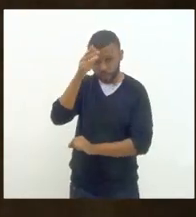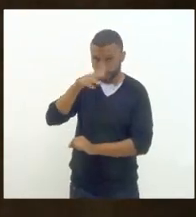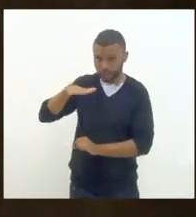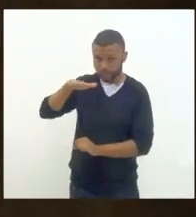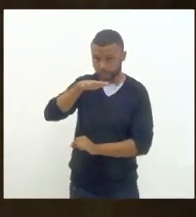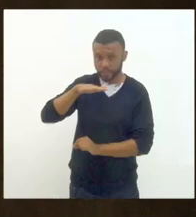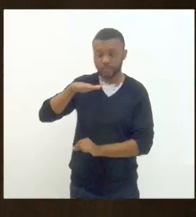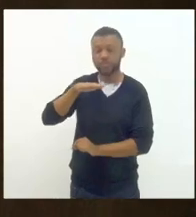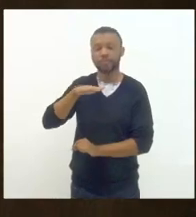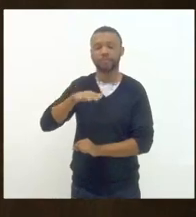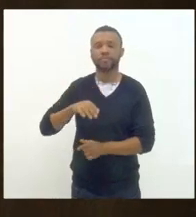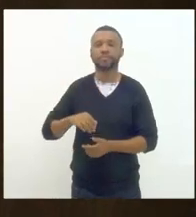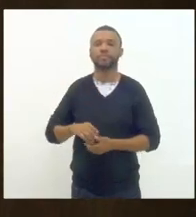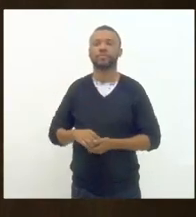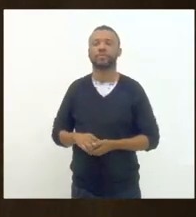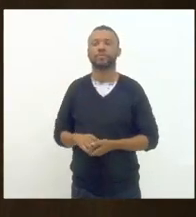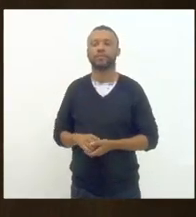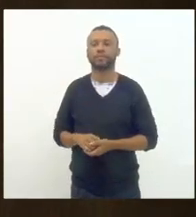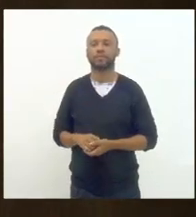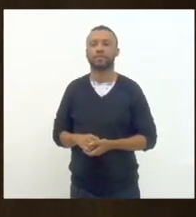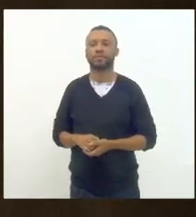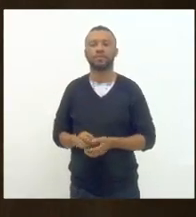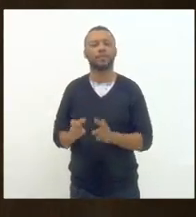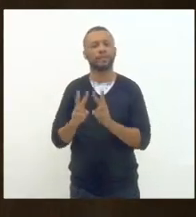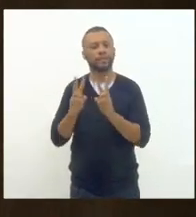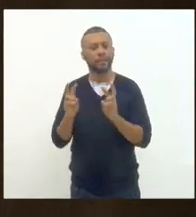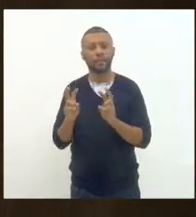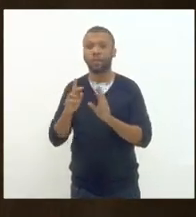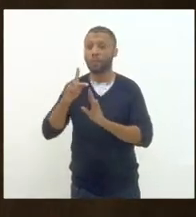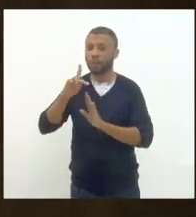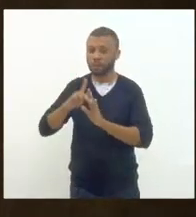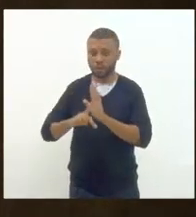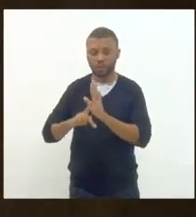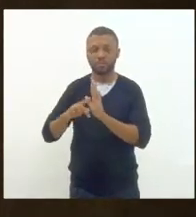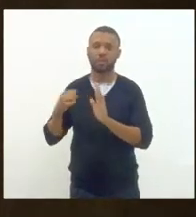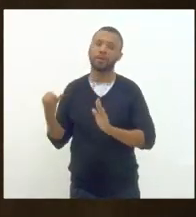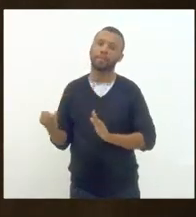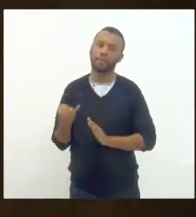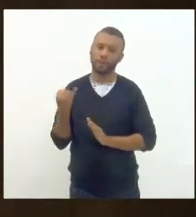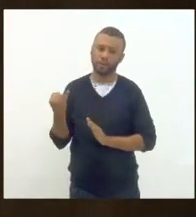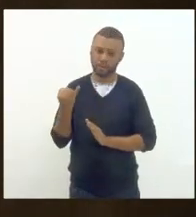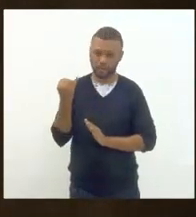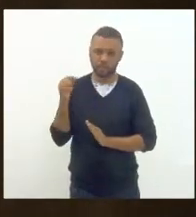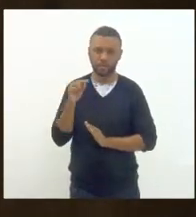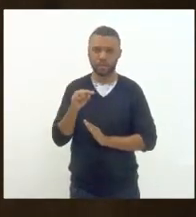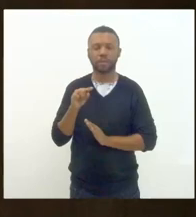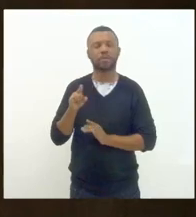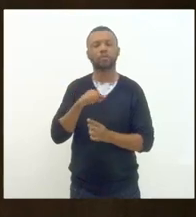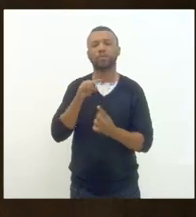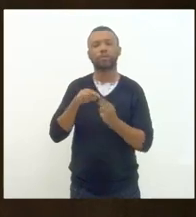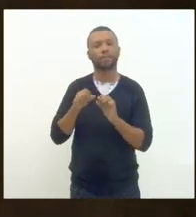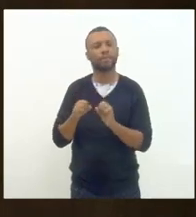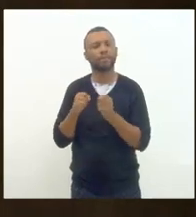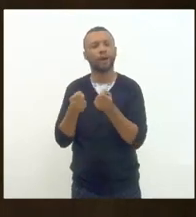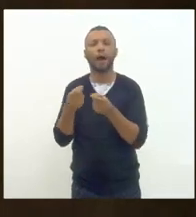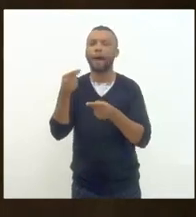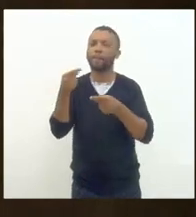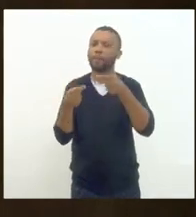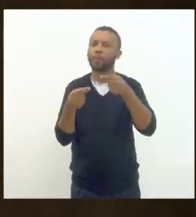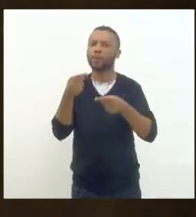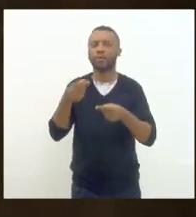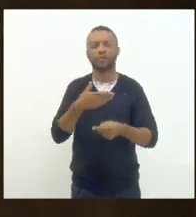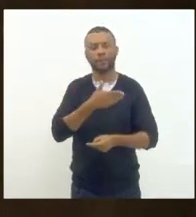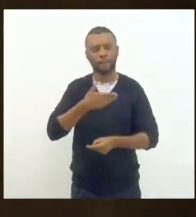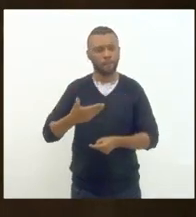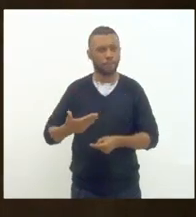nos municípios do Estado do Rio de Janeiro. Trata-se de um projeto extremamente importante que fortalece as políticas públicas